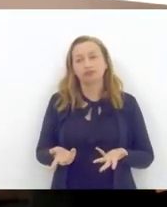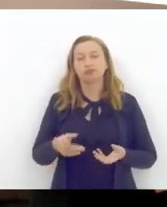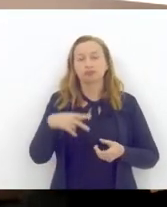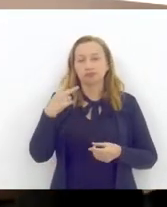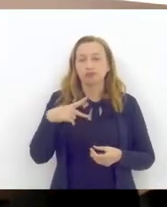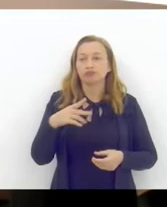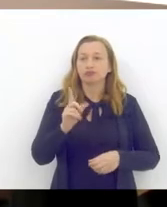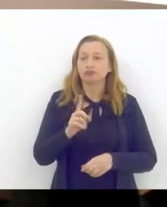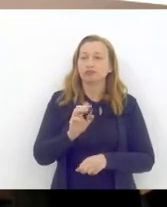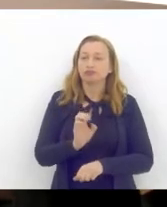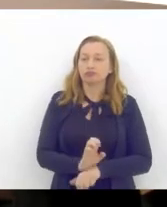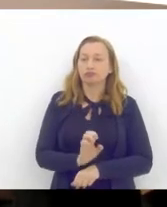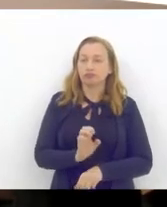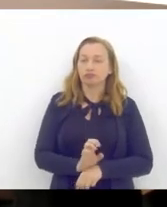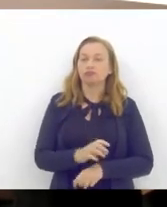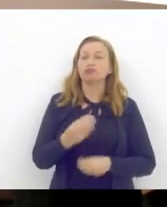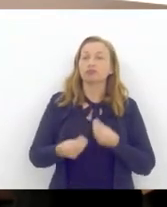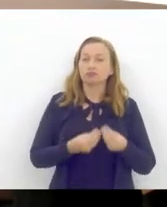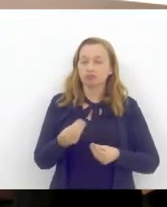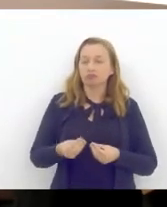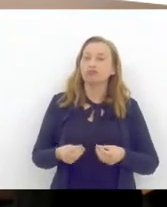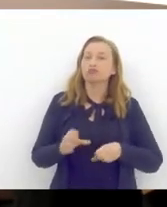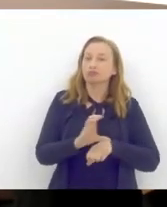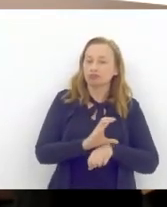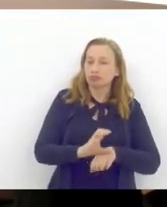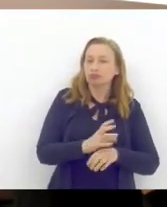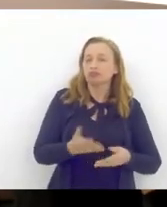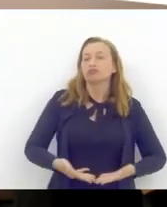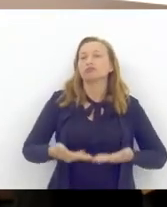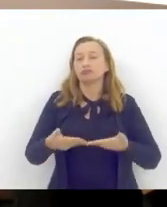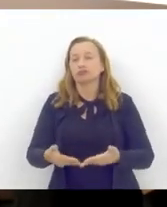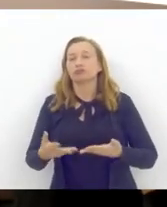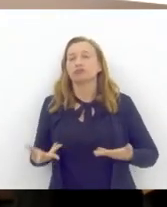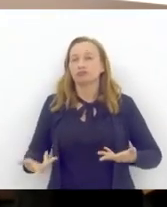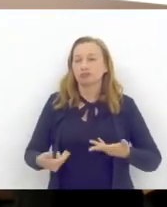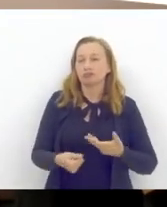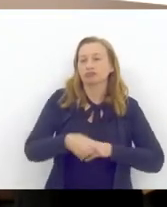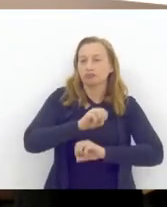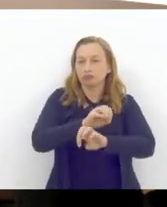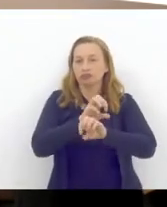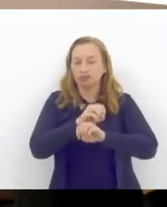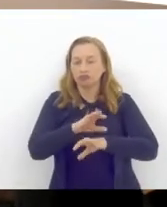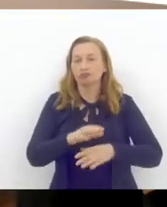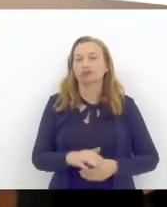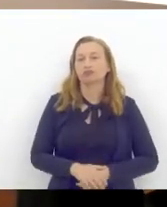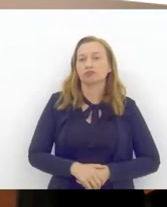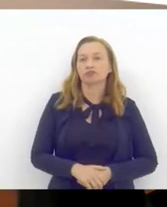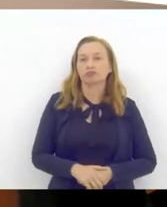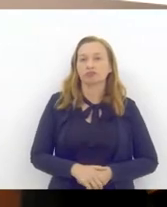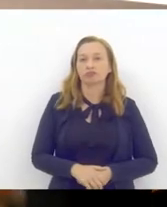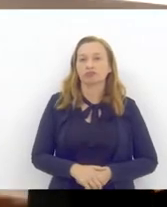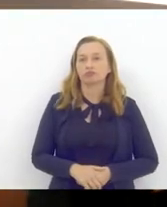de Estado, como que é a Constituição, que é oferecer educação com garantias mínimas de padrão de qualidade. Então,